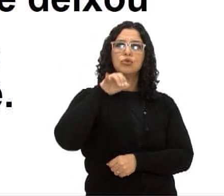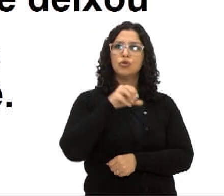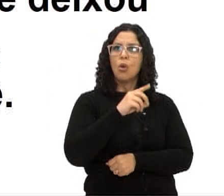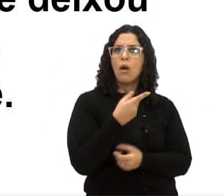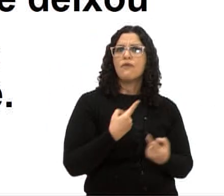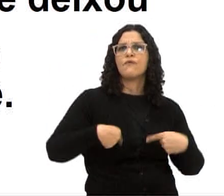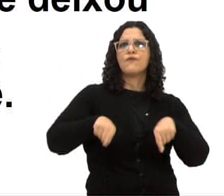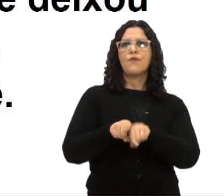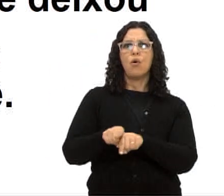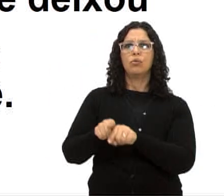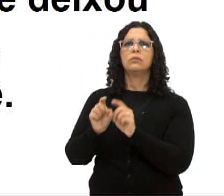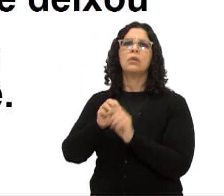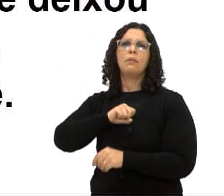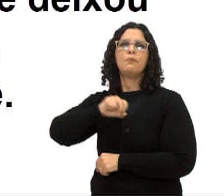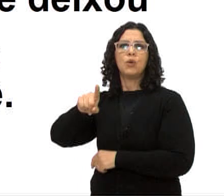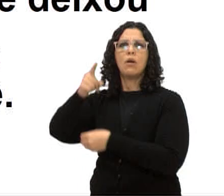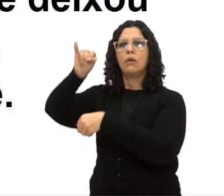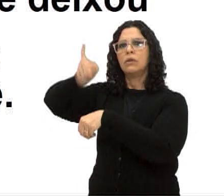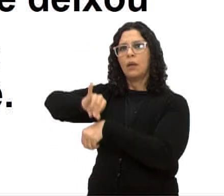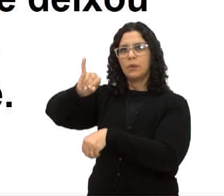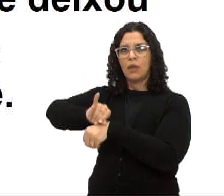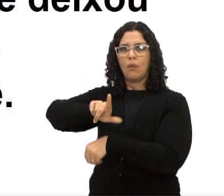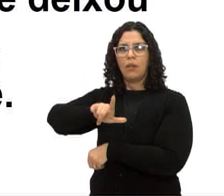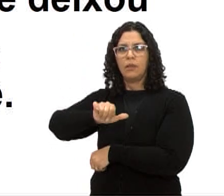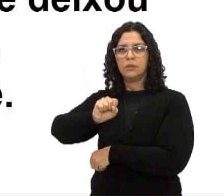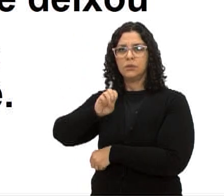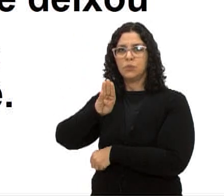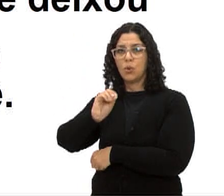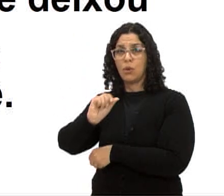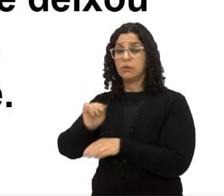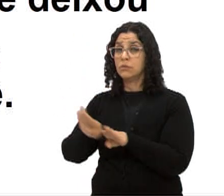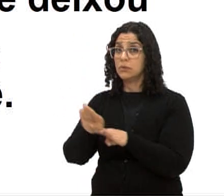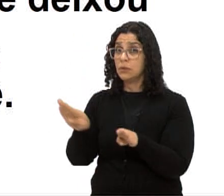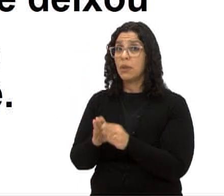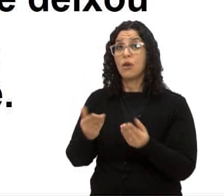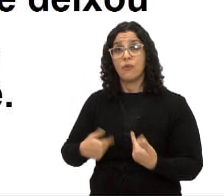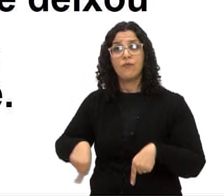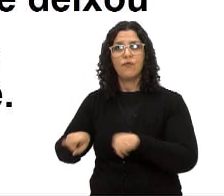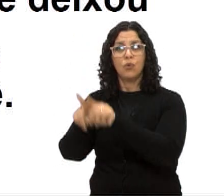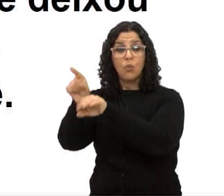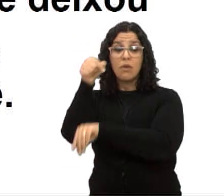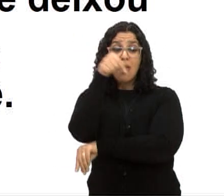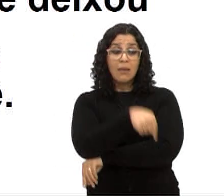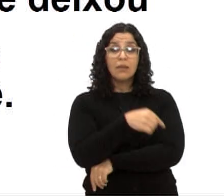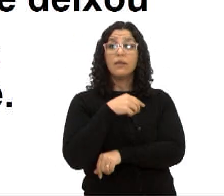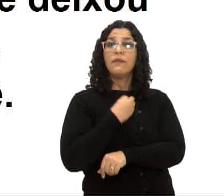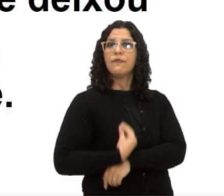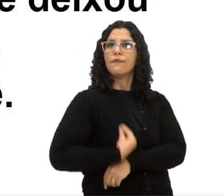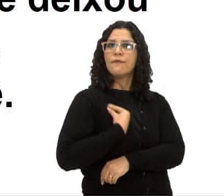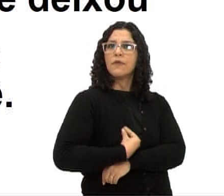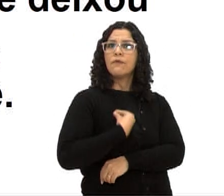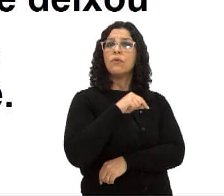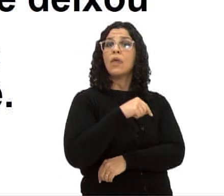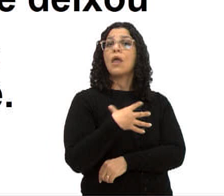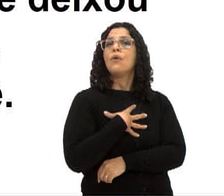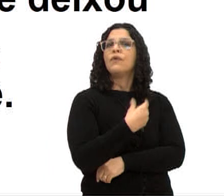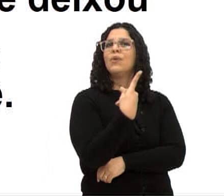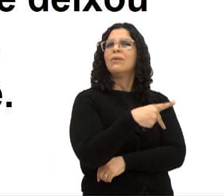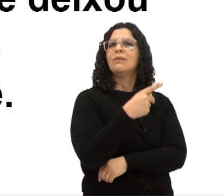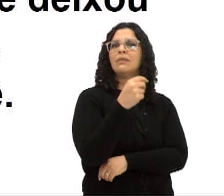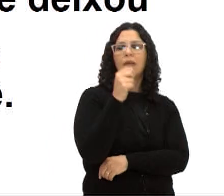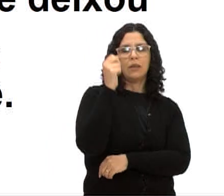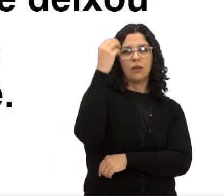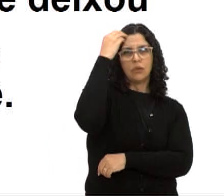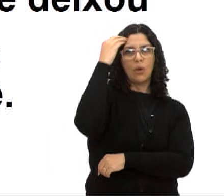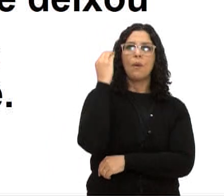para Lisboa. Dom João VI regressou a Portugal e deixou para governar o Brasil seu filho, Dom Pedro, como